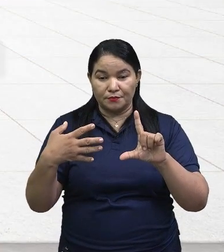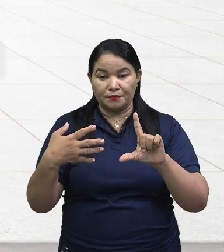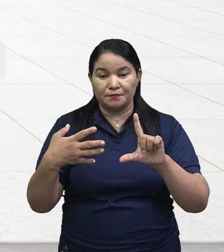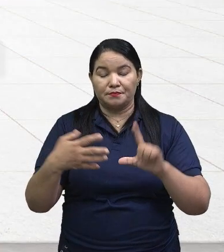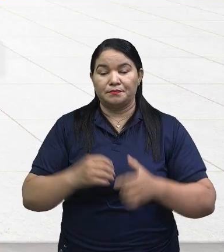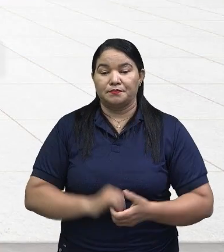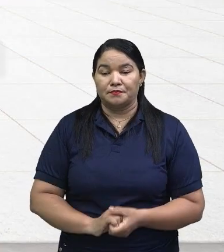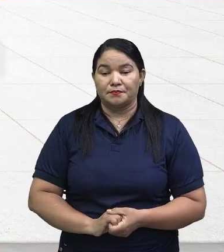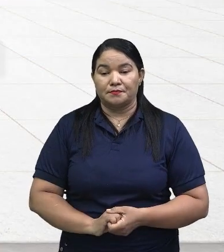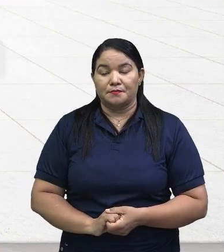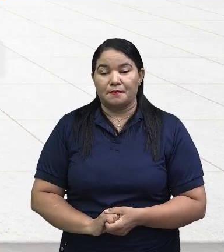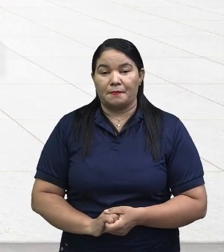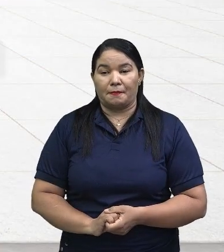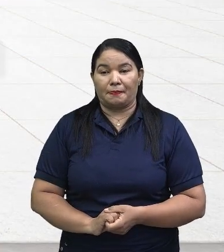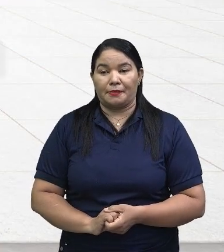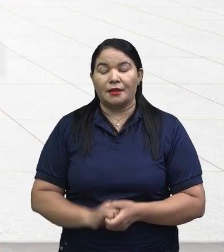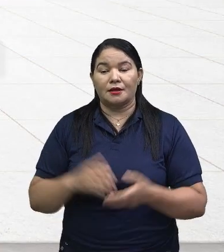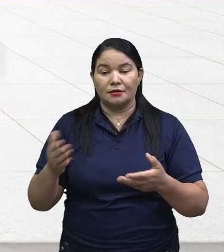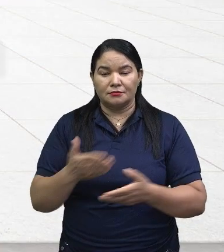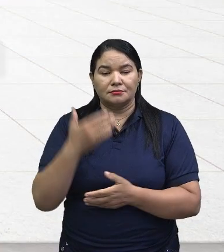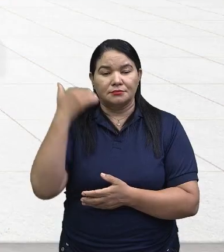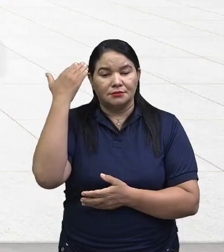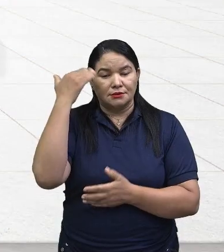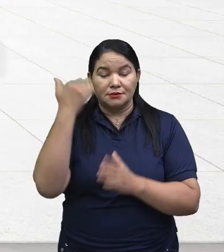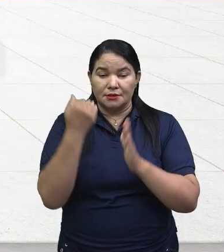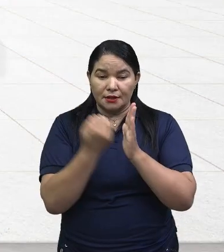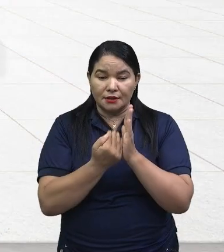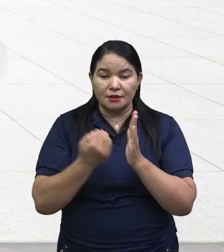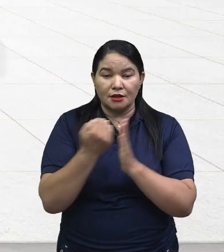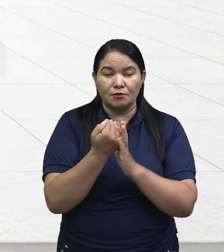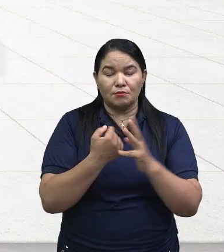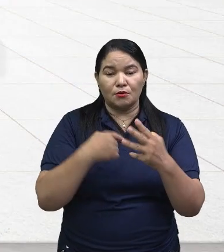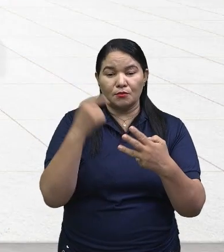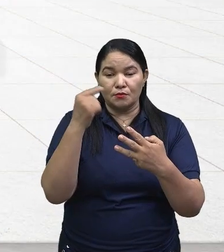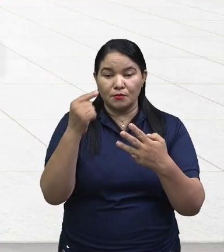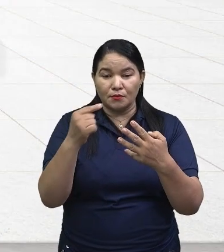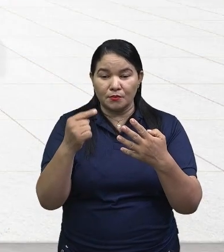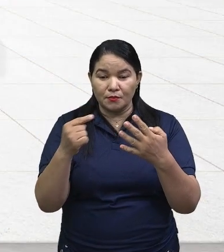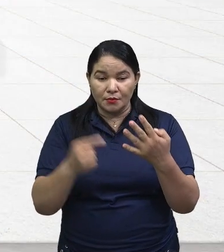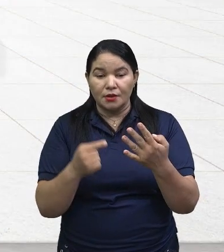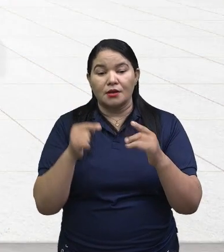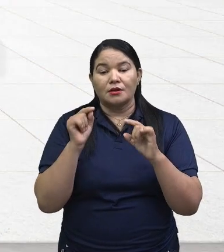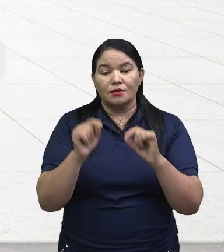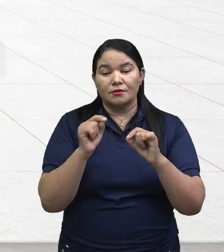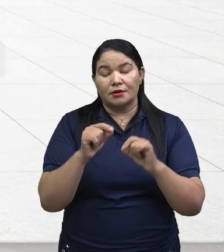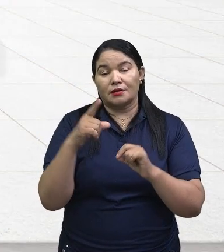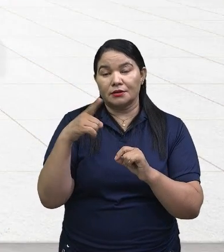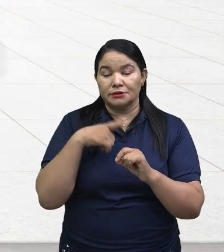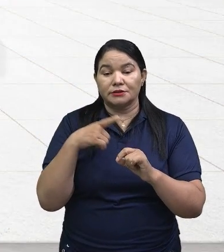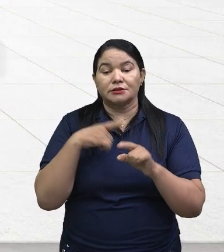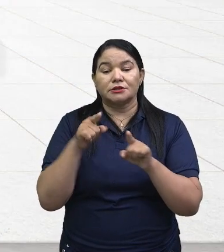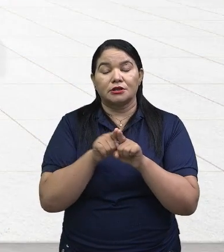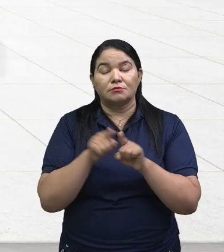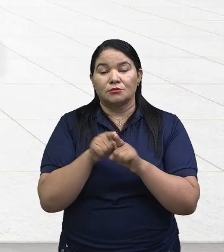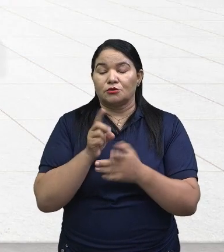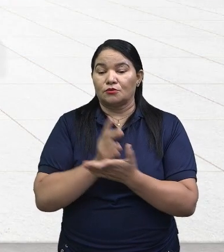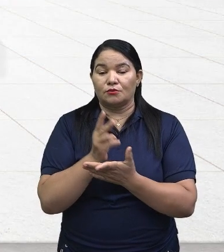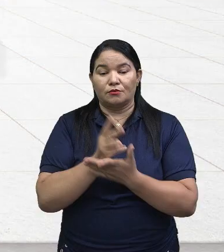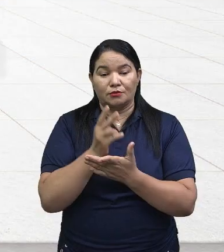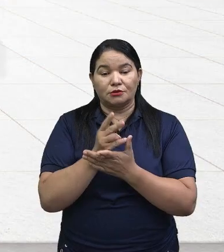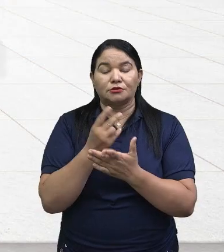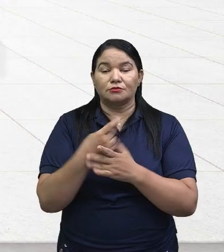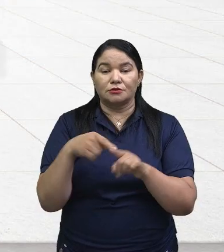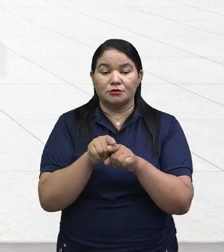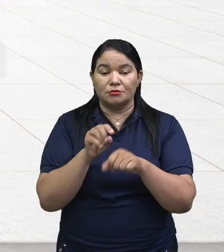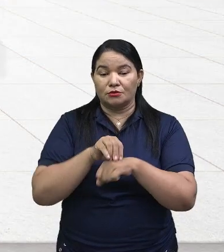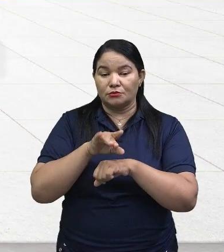LGBTQIAP+. Então, para entender como cada um deles contribuiu e continua contribuindo